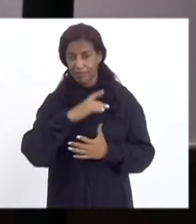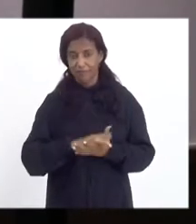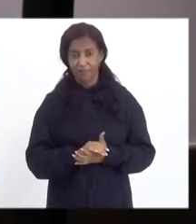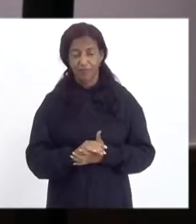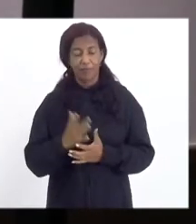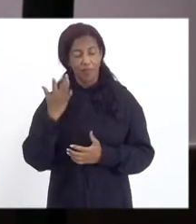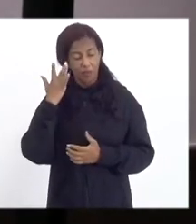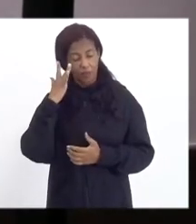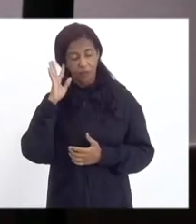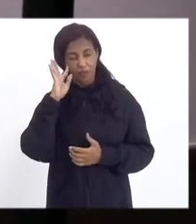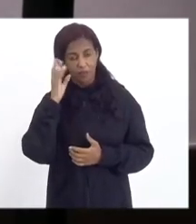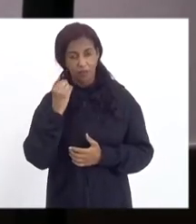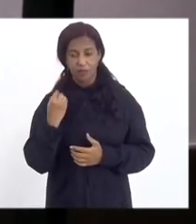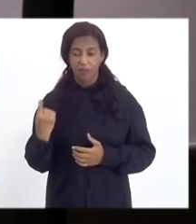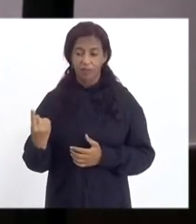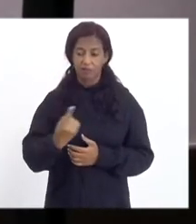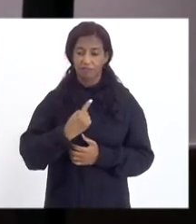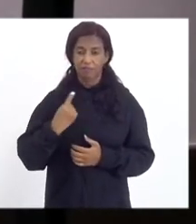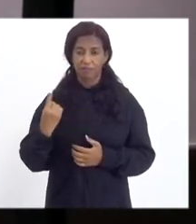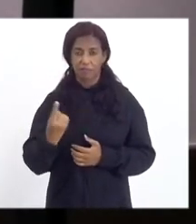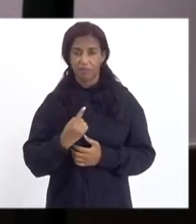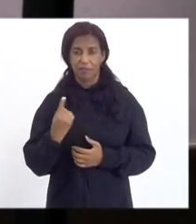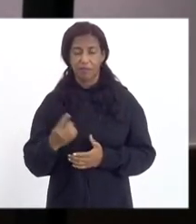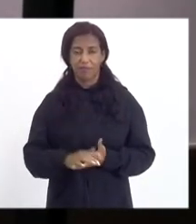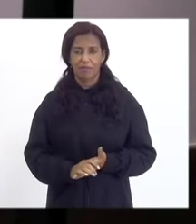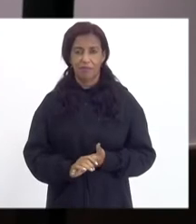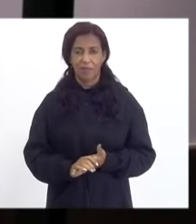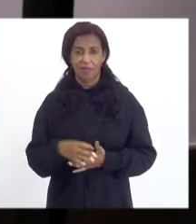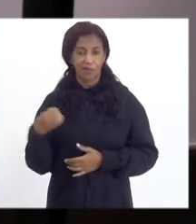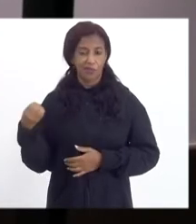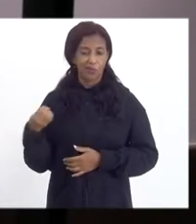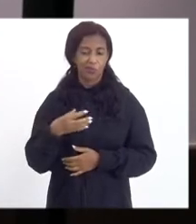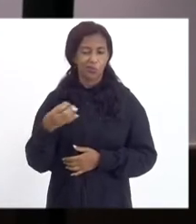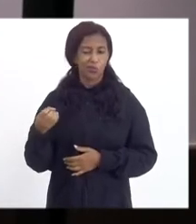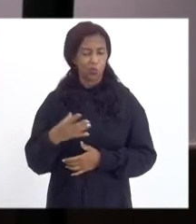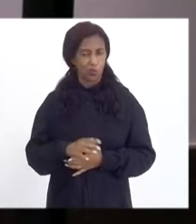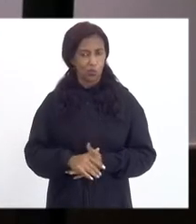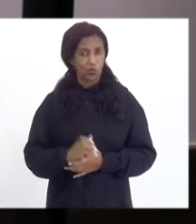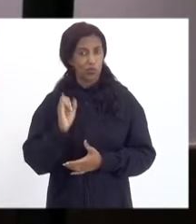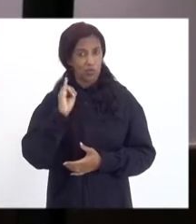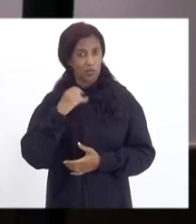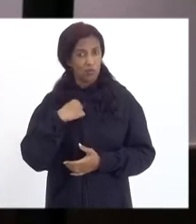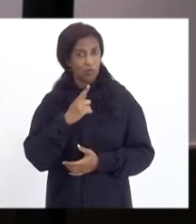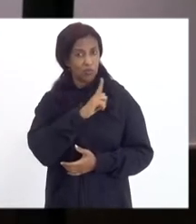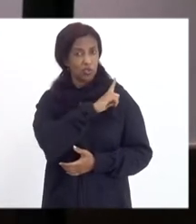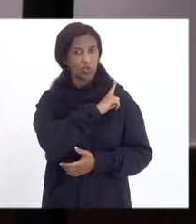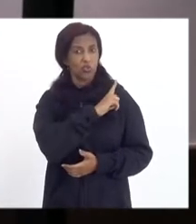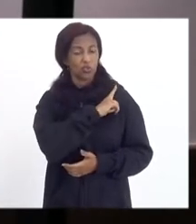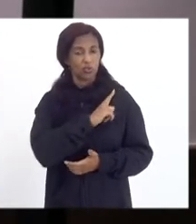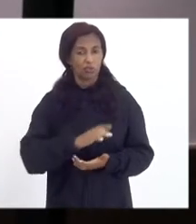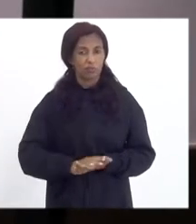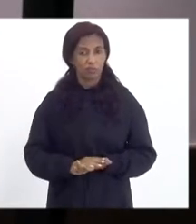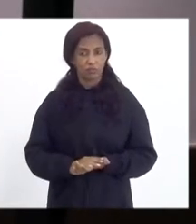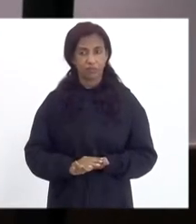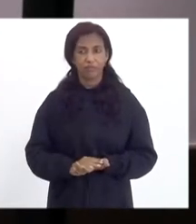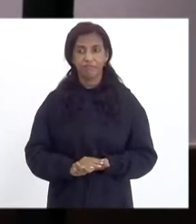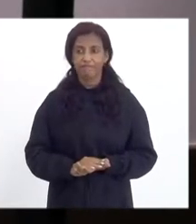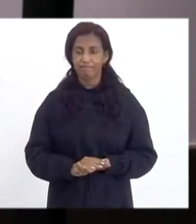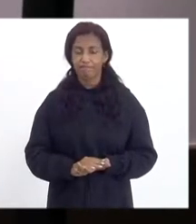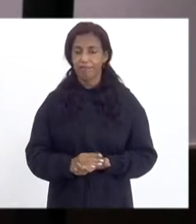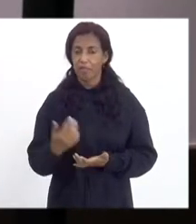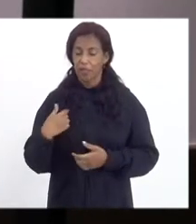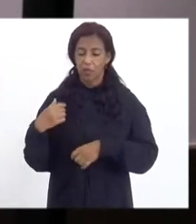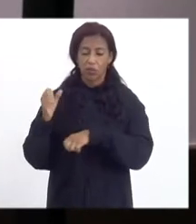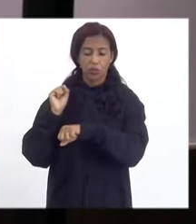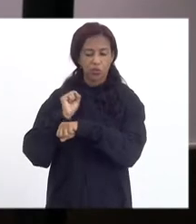cá entre nós ainda prematuras. Eu também acho. Eu fosse gestor, eu não as tomava. Eu